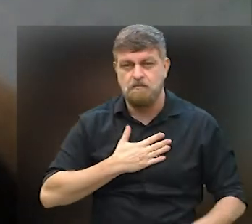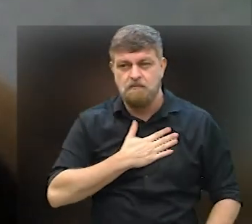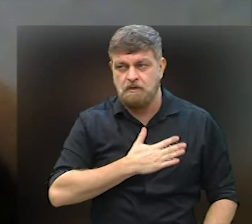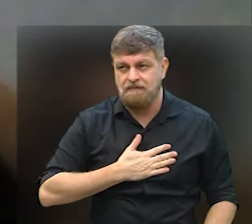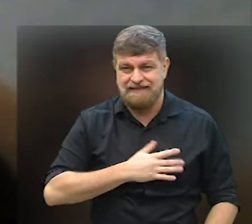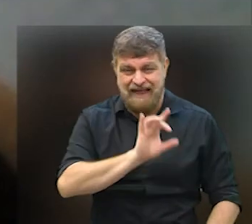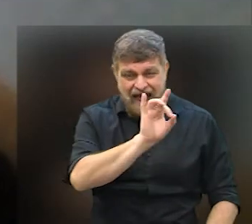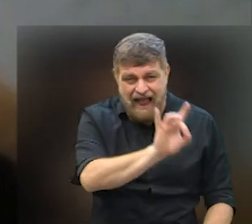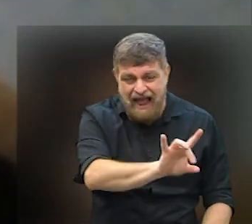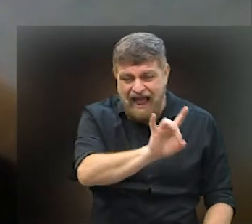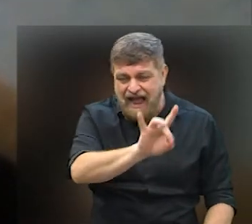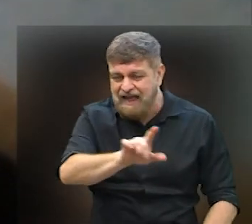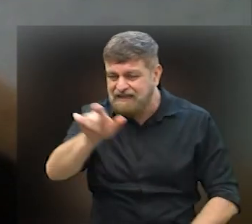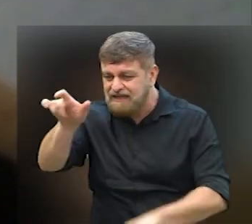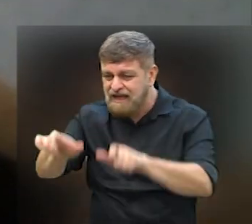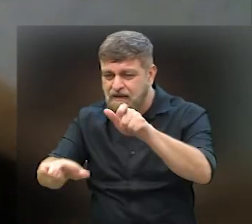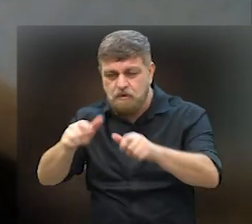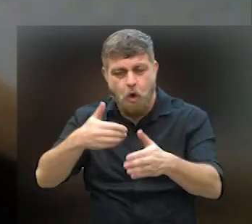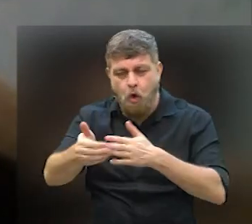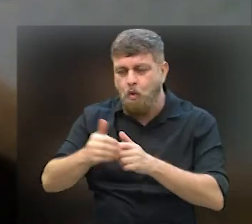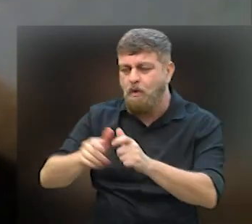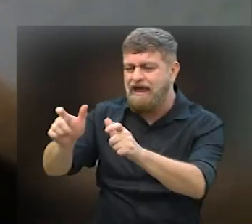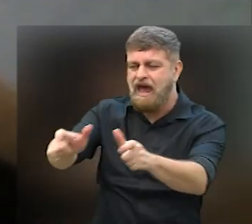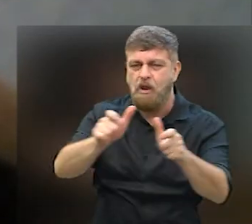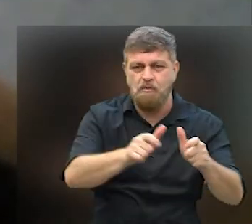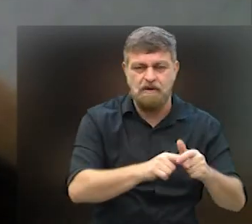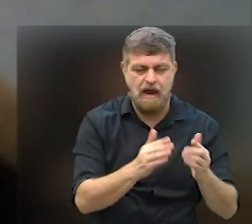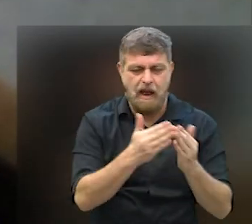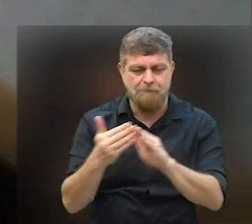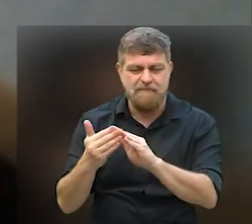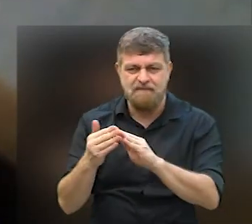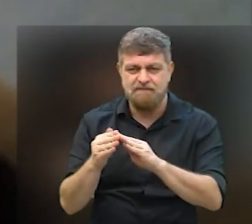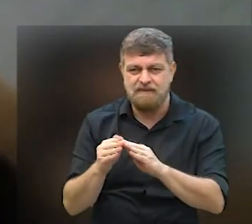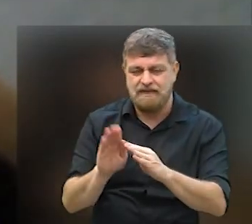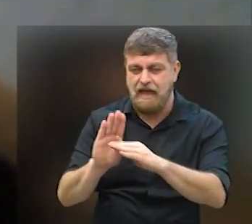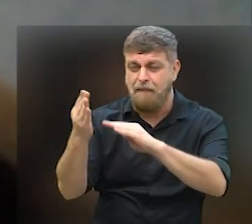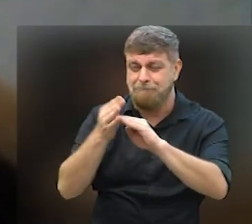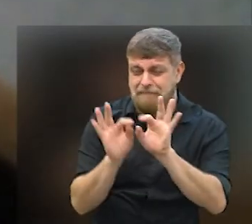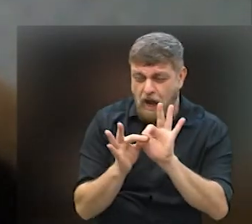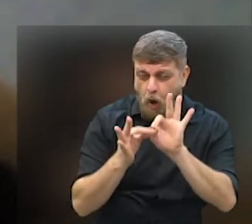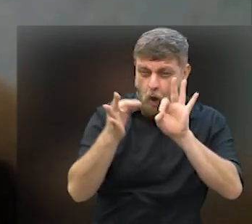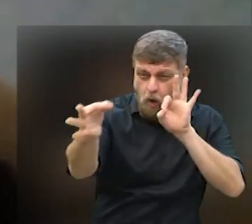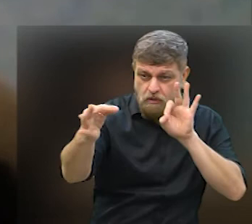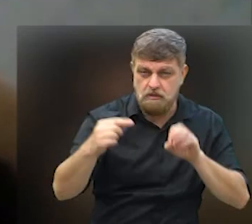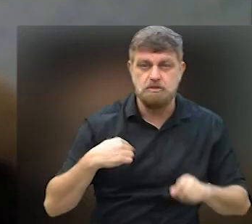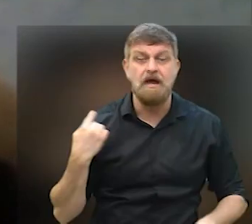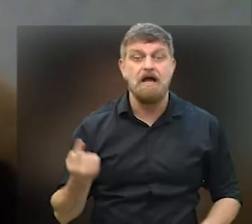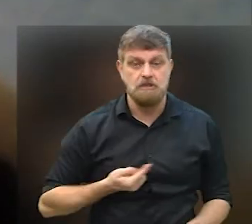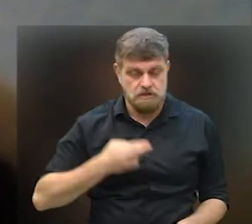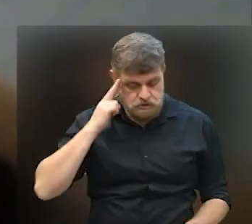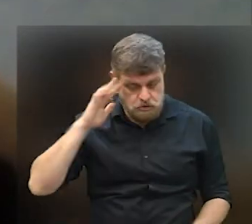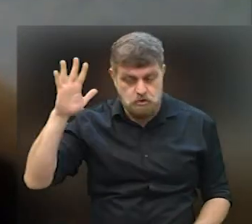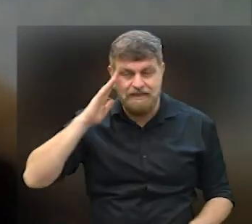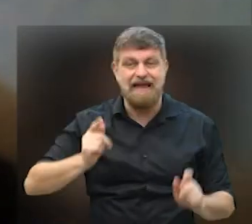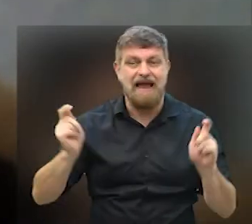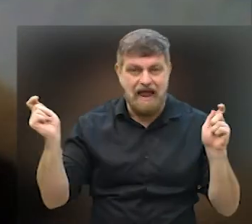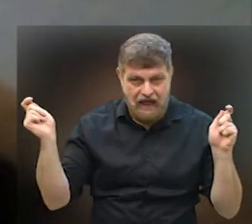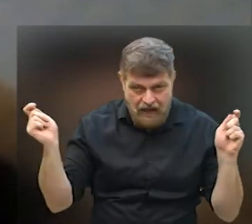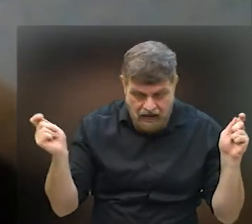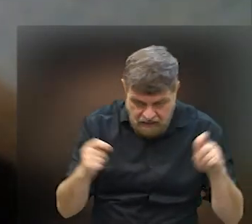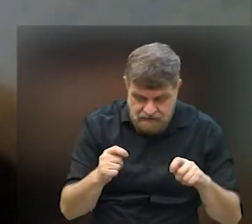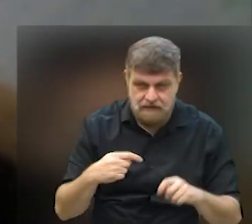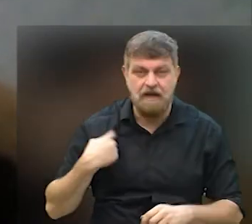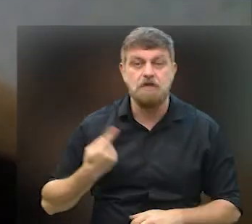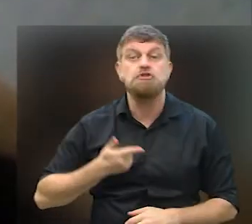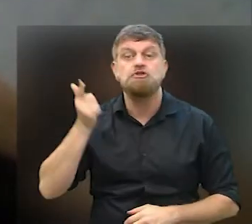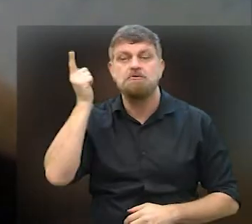gostaria que cada uma das pessoas, em qualquer lugar que estejam, na periferia ou não, entendessem que a gente pode sonhar grande, a